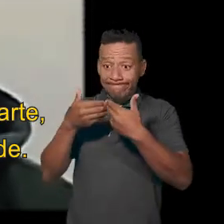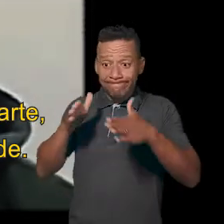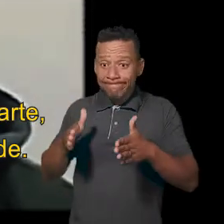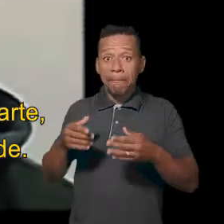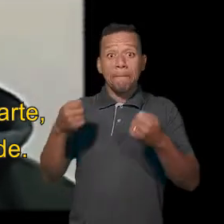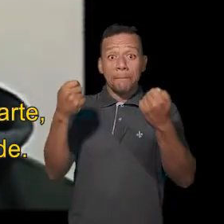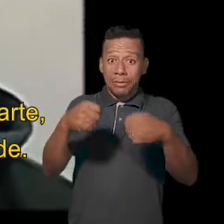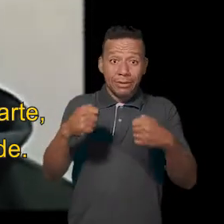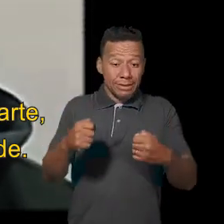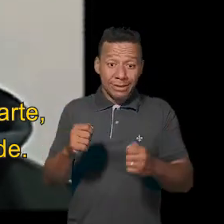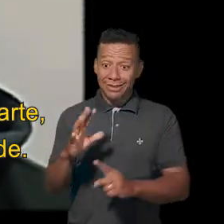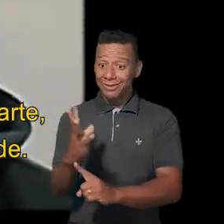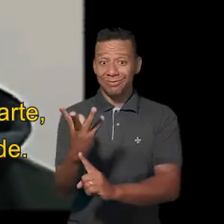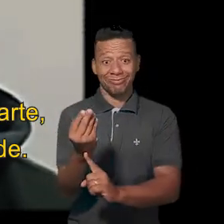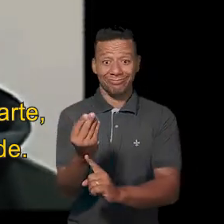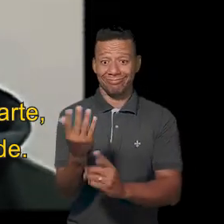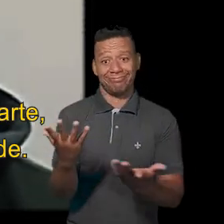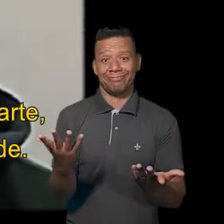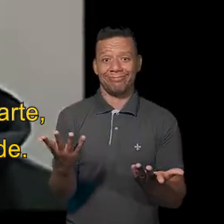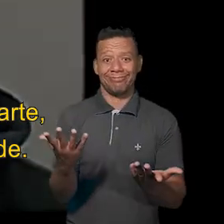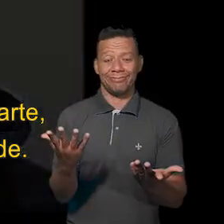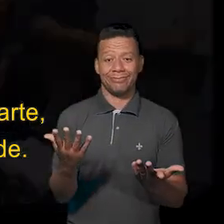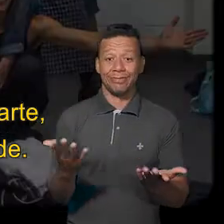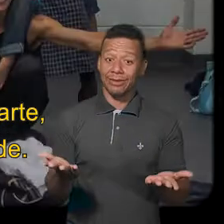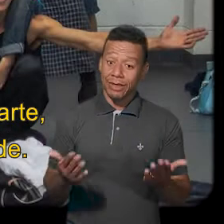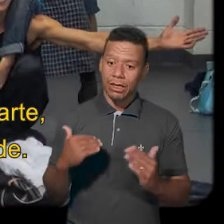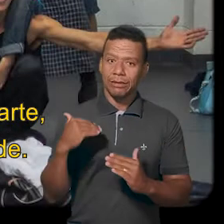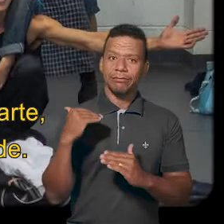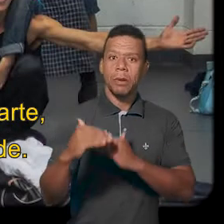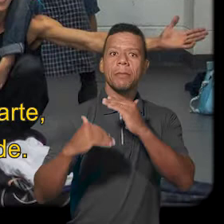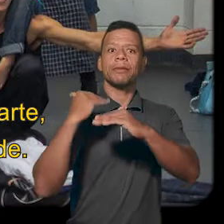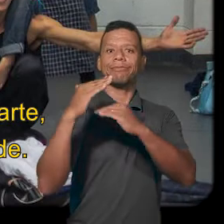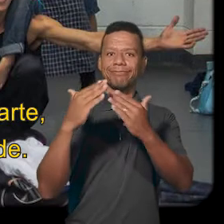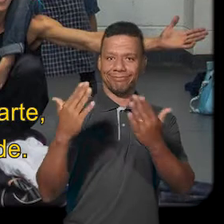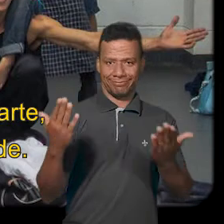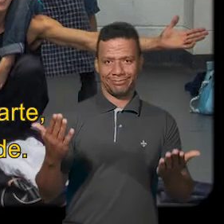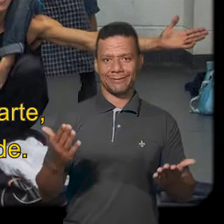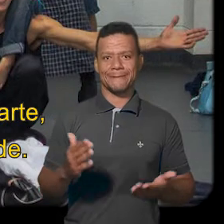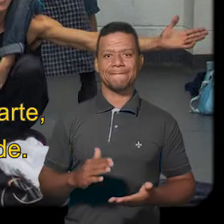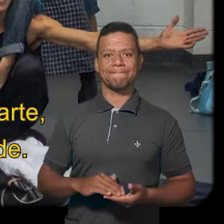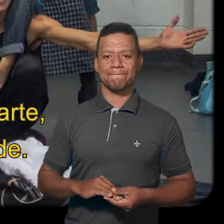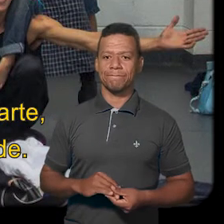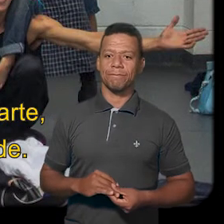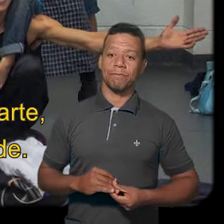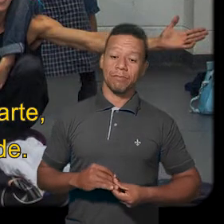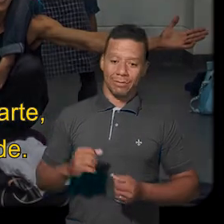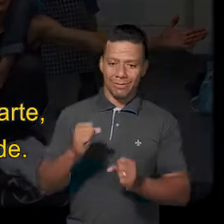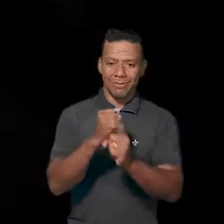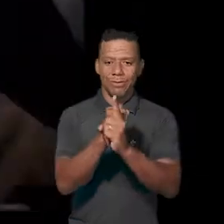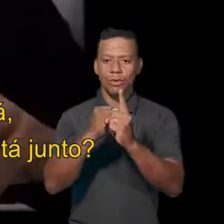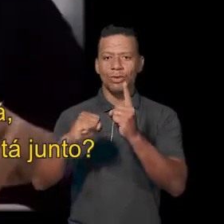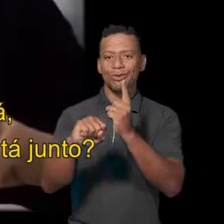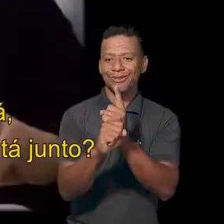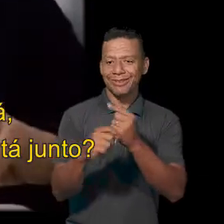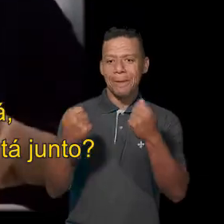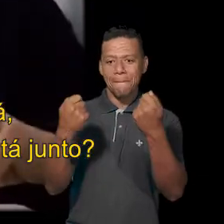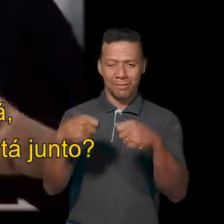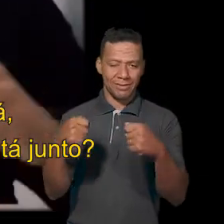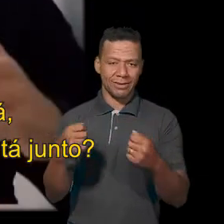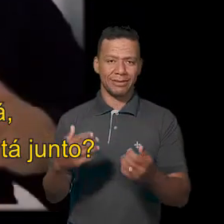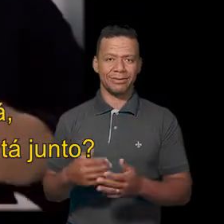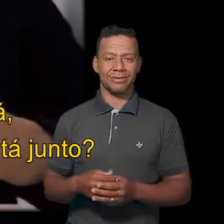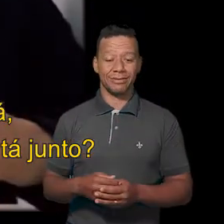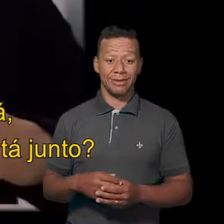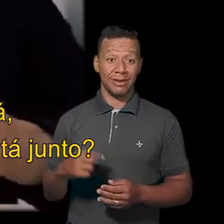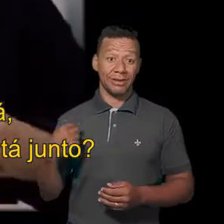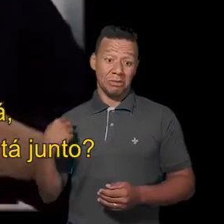arte, enfim, mais a gente prospera, né, enquanto sociedade. Por que a gente